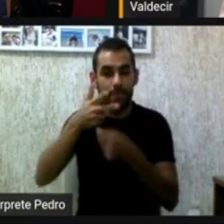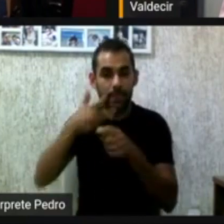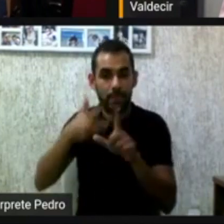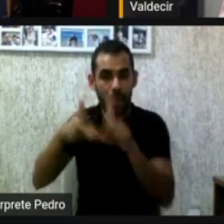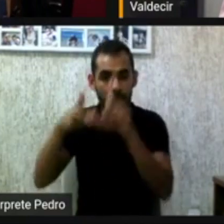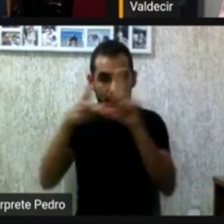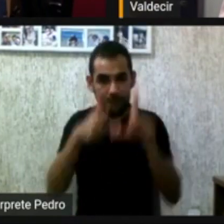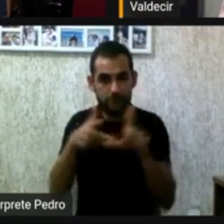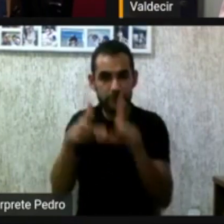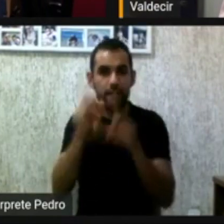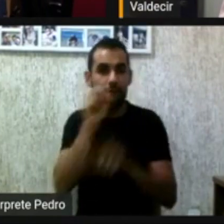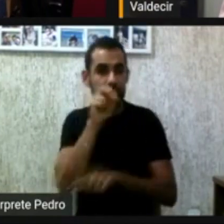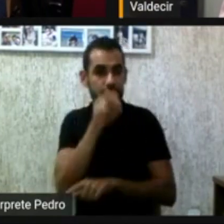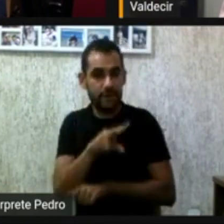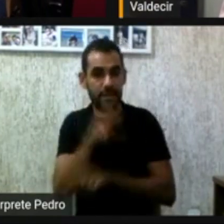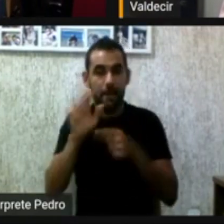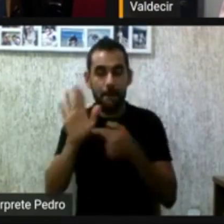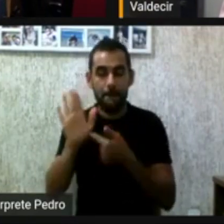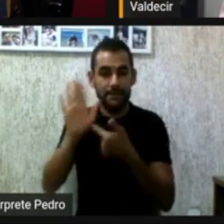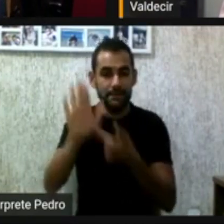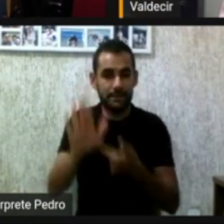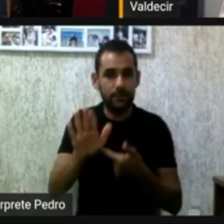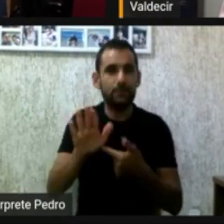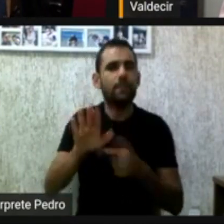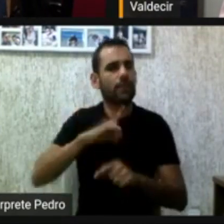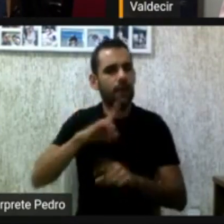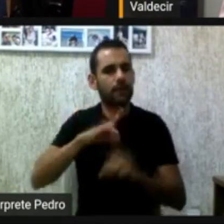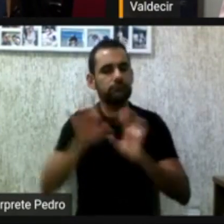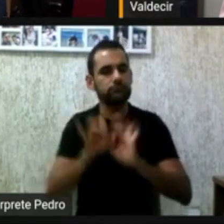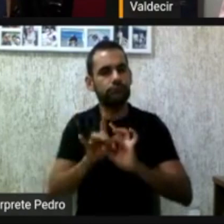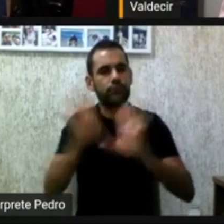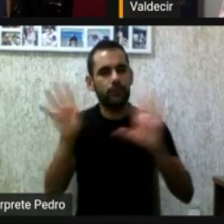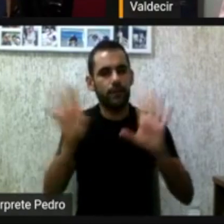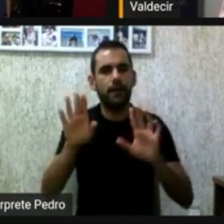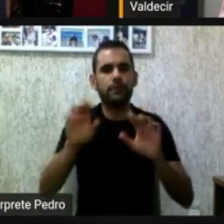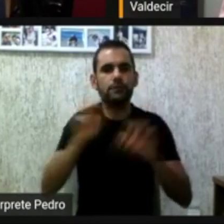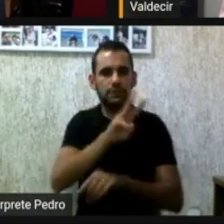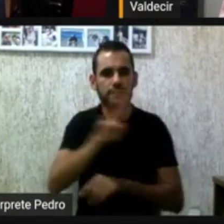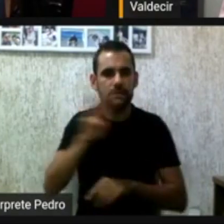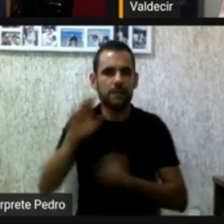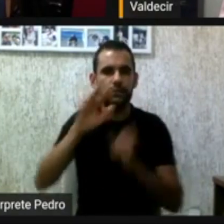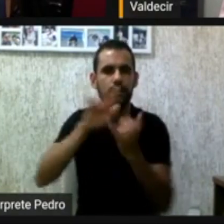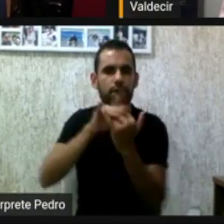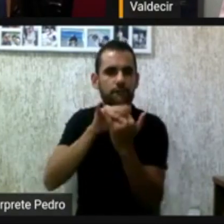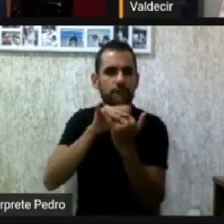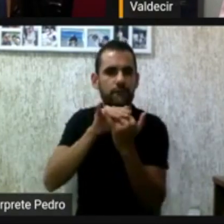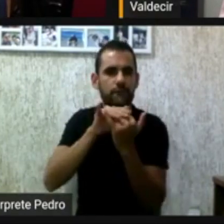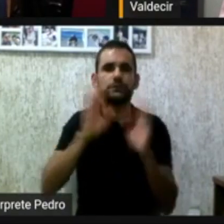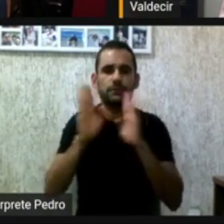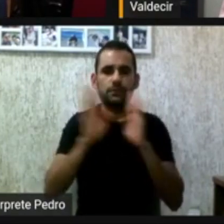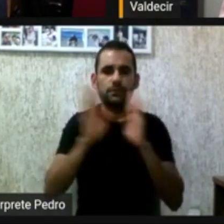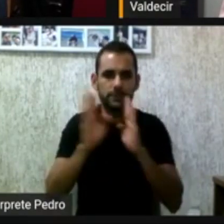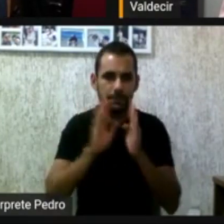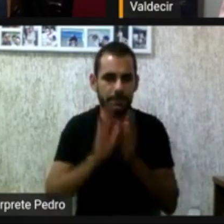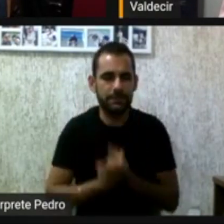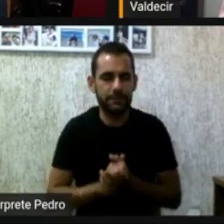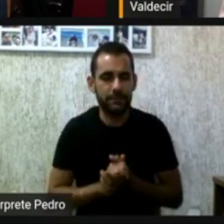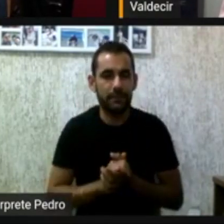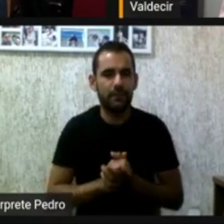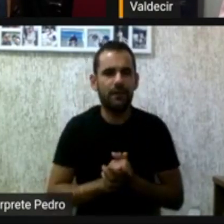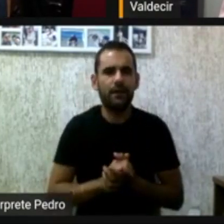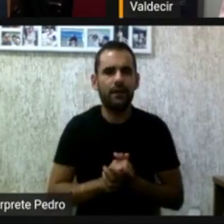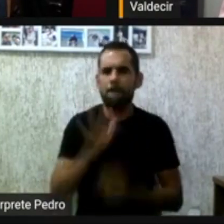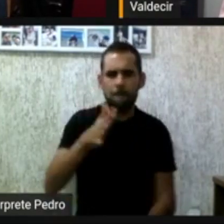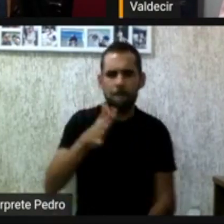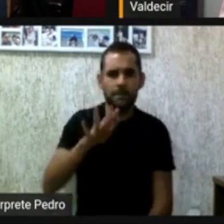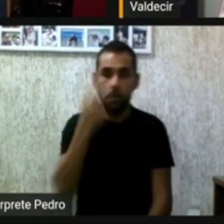apresentação, ela vai estar disponível no nosso portal, no Facebook e no nosso canal de YouTube. Serão, em média, uma hora a